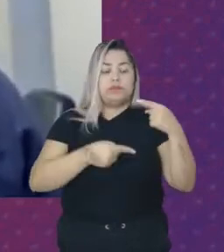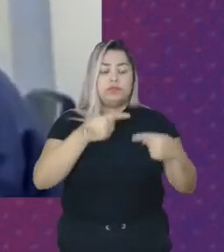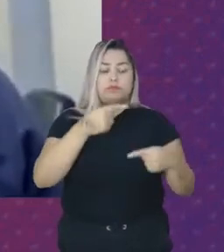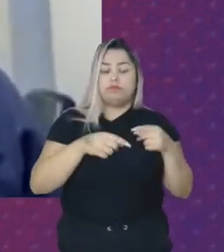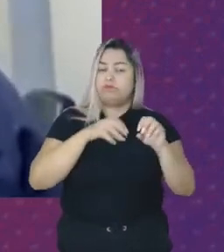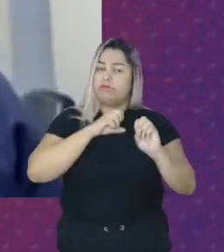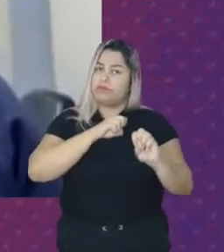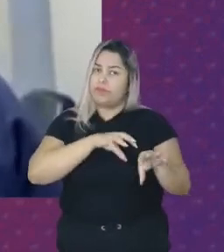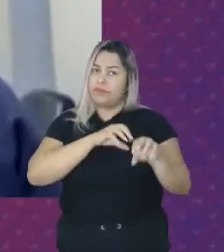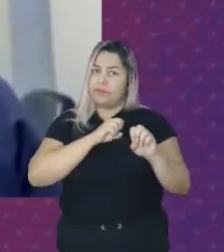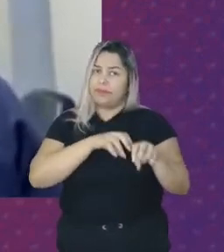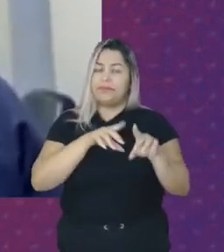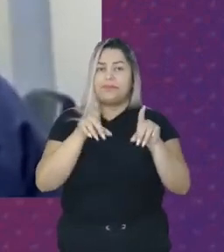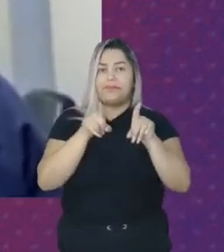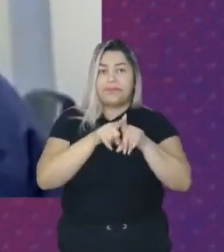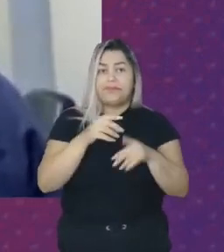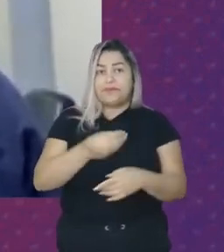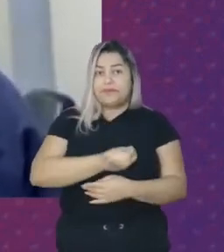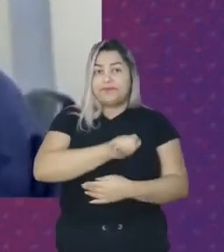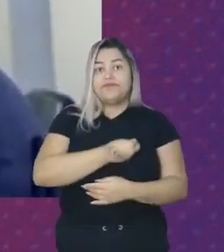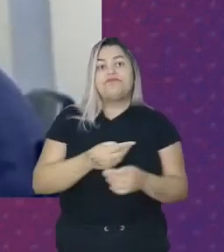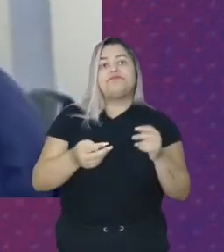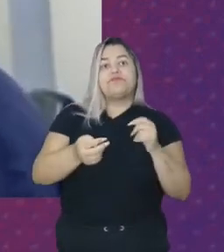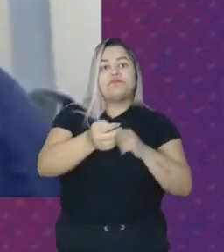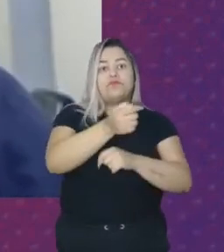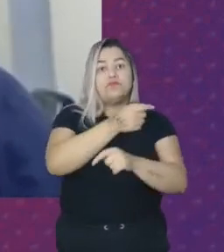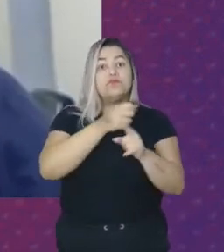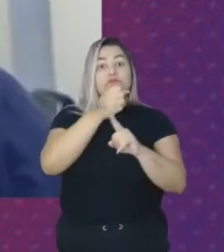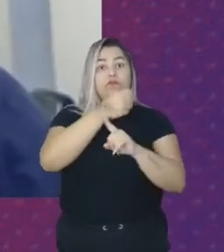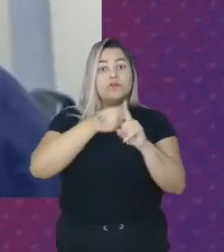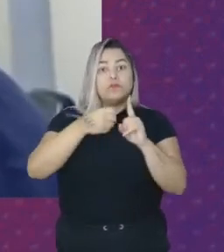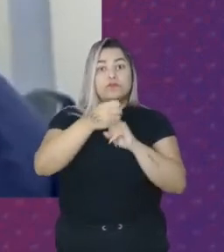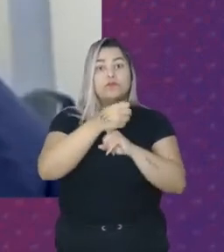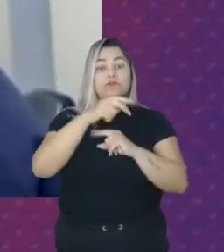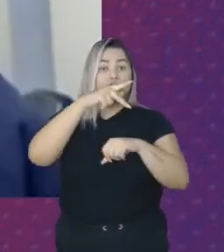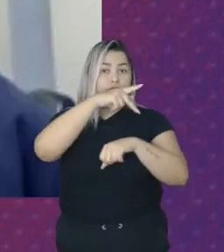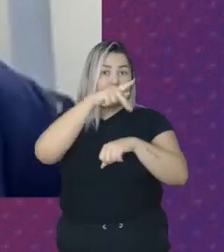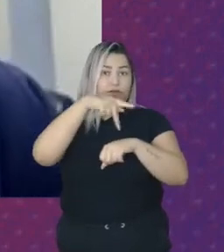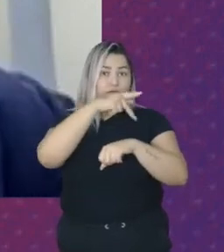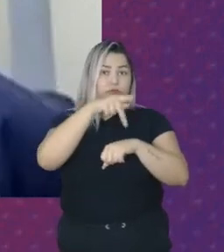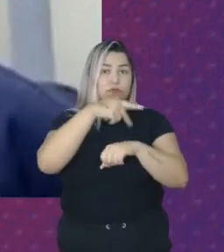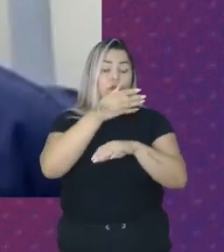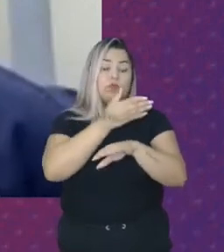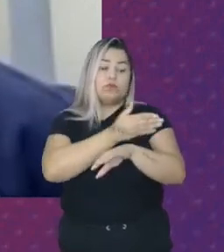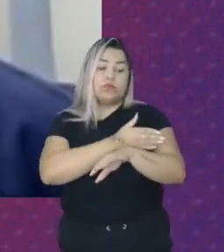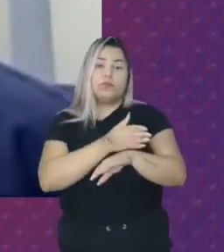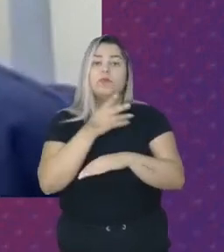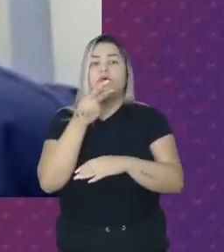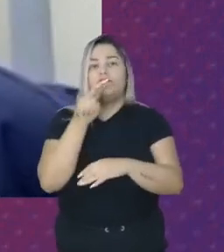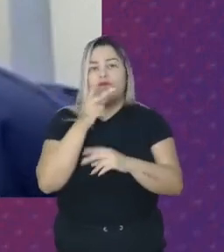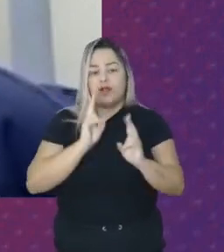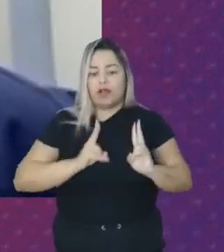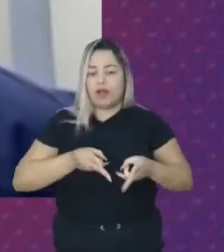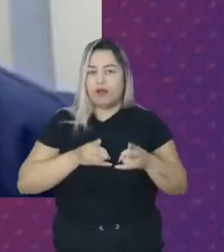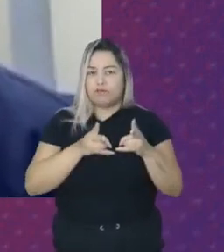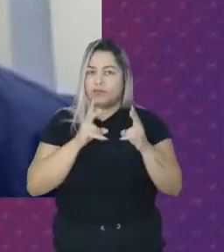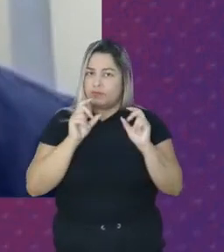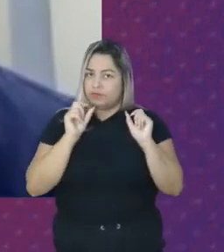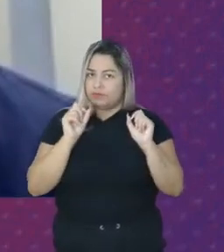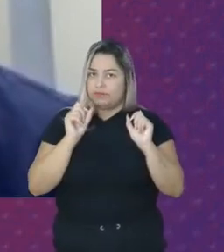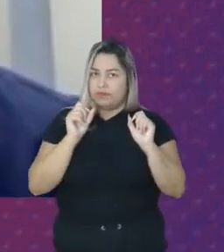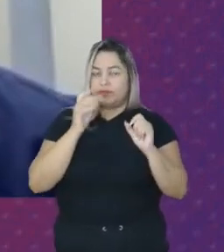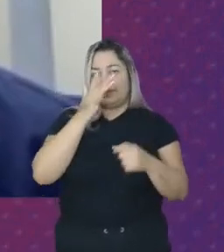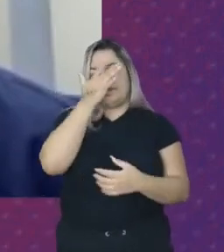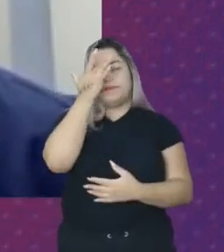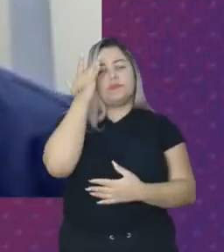da educação, da vida econômica, social do país. E eu costumo dizer sempre que as